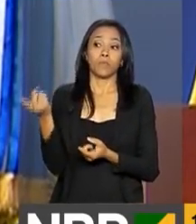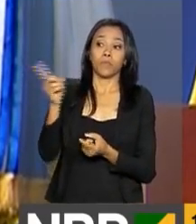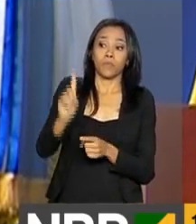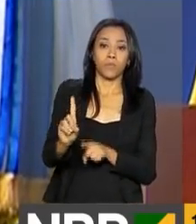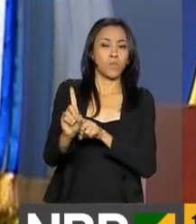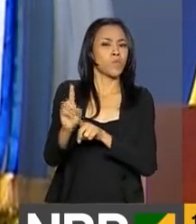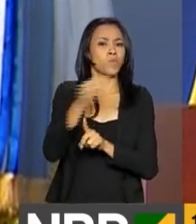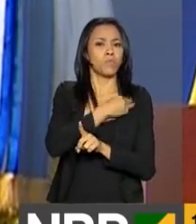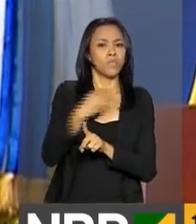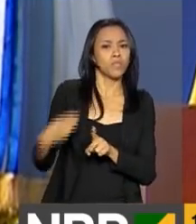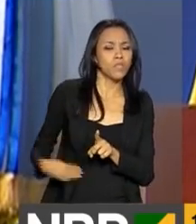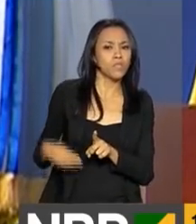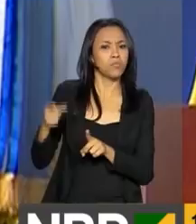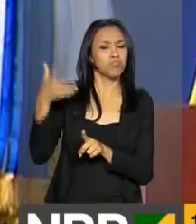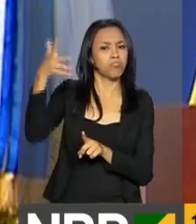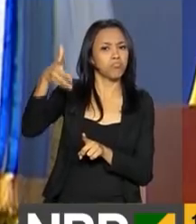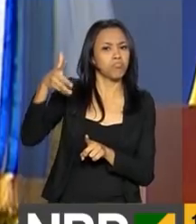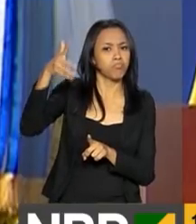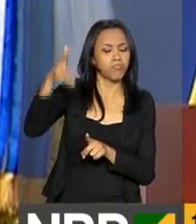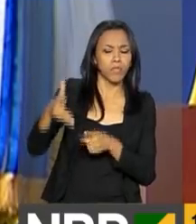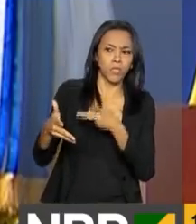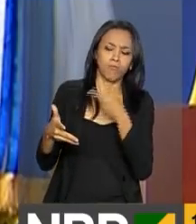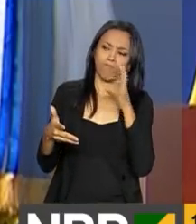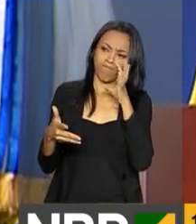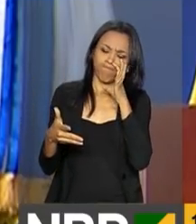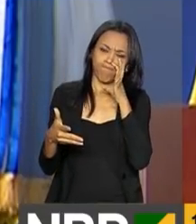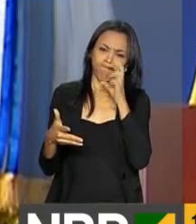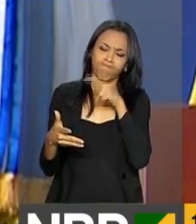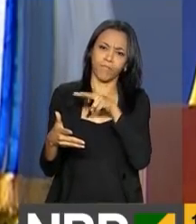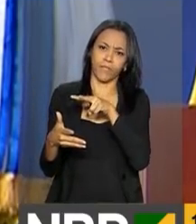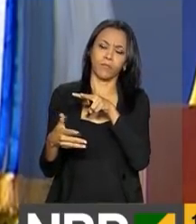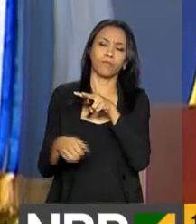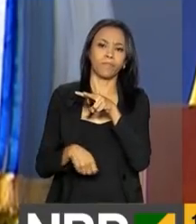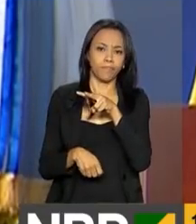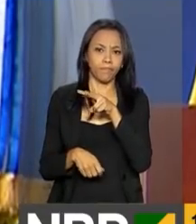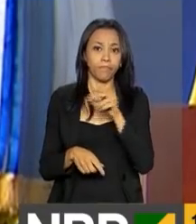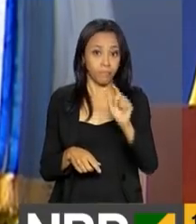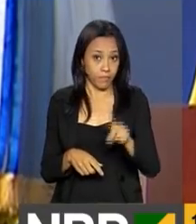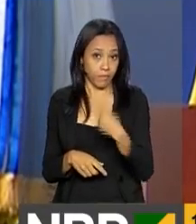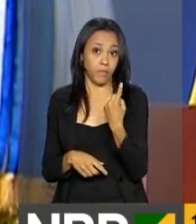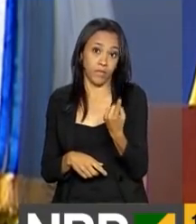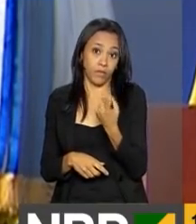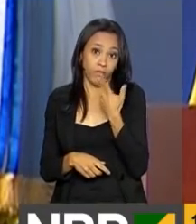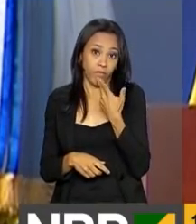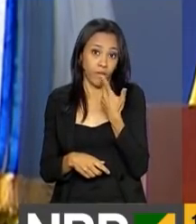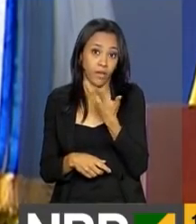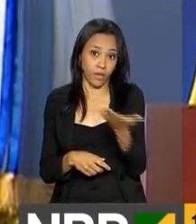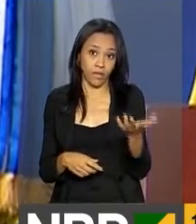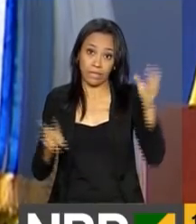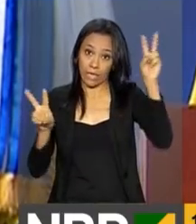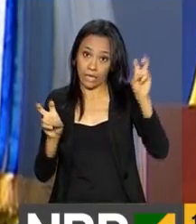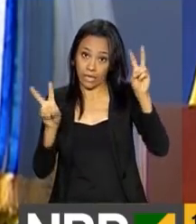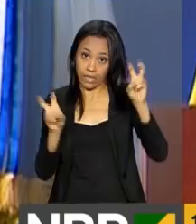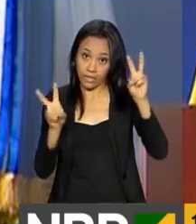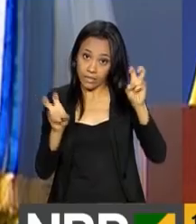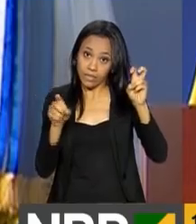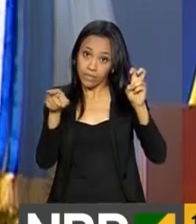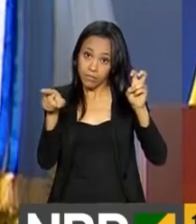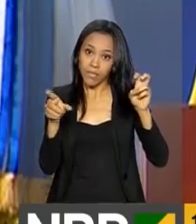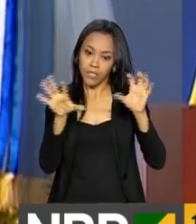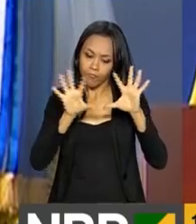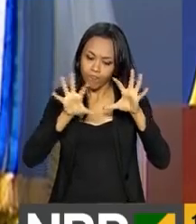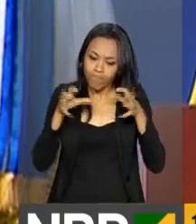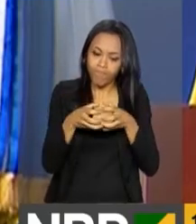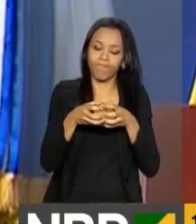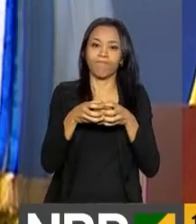Jungmann. Uma fala de quem, em primeiro lugar, se me permite a expressão entre aspas, enturmou-se